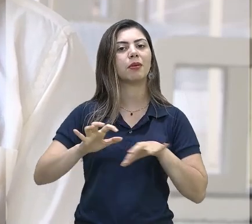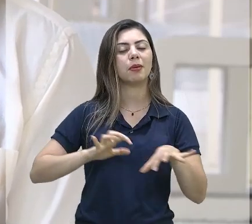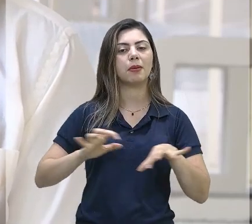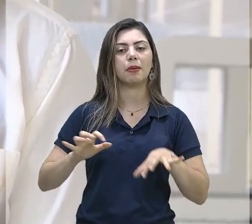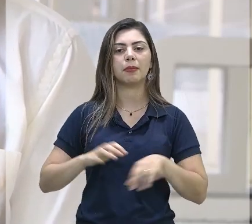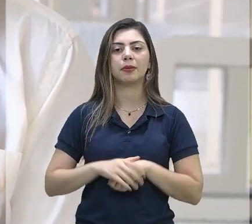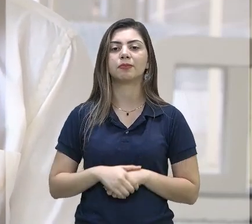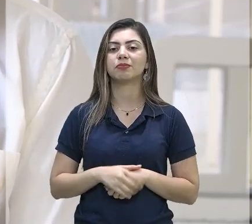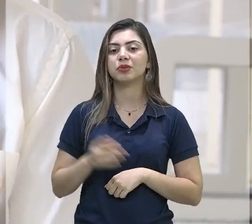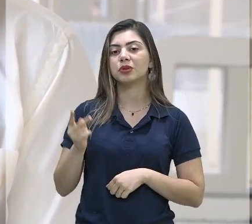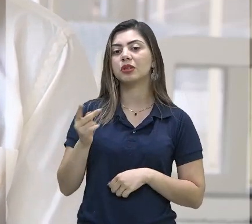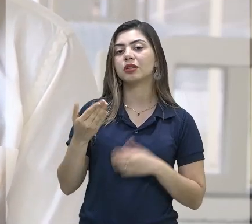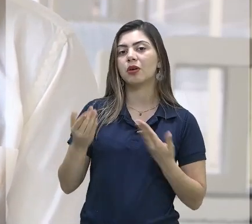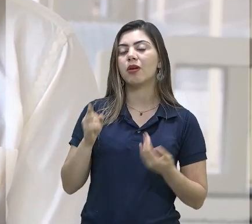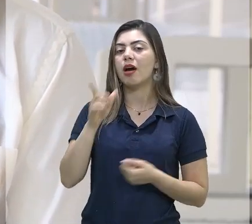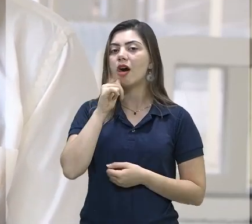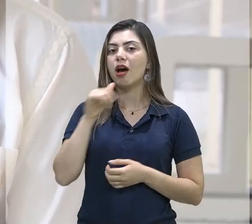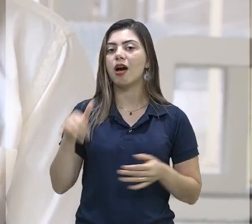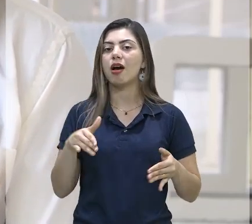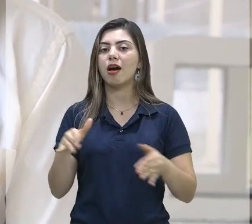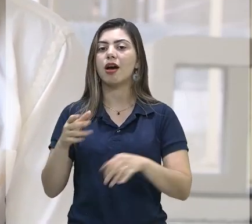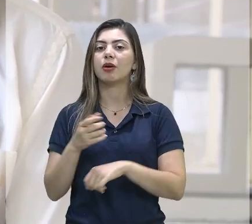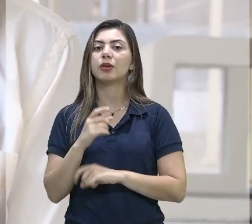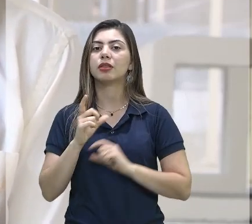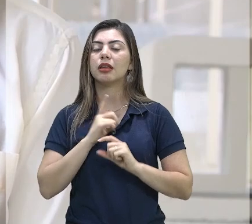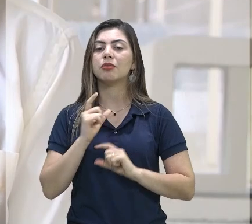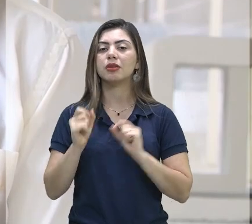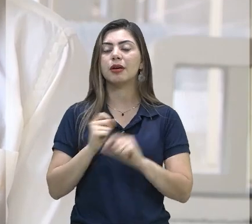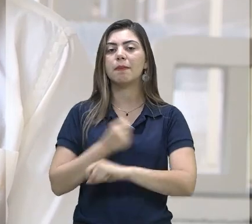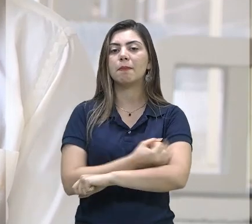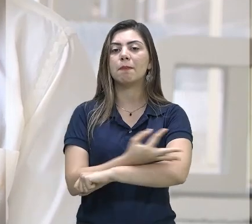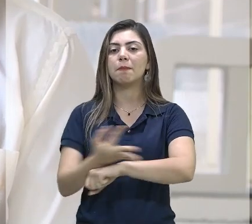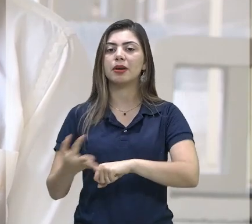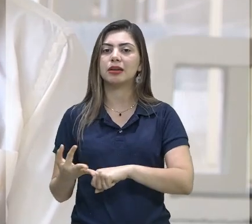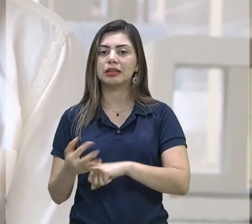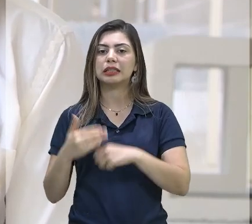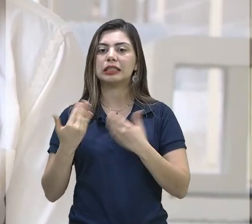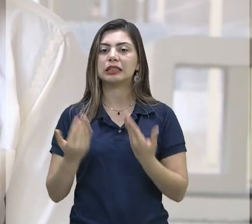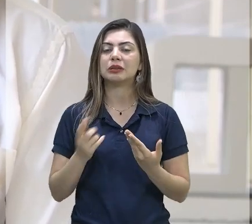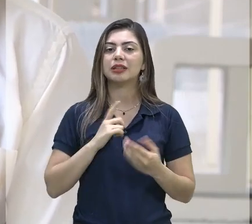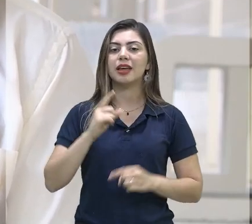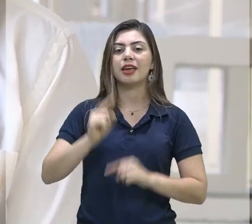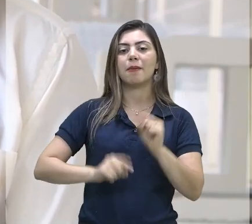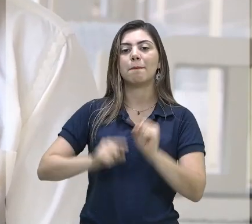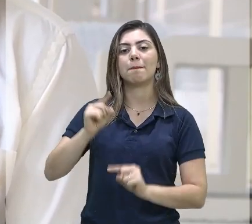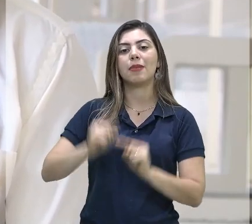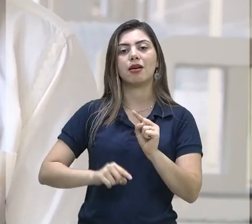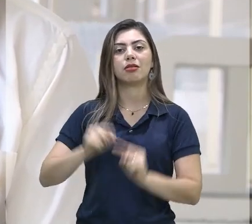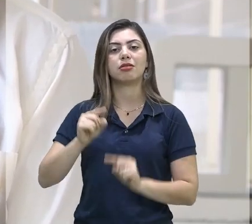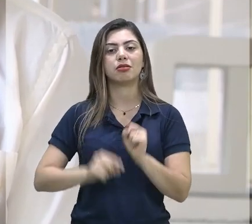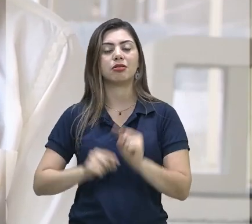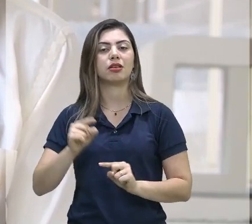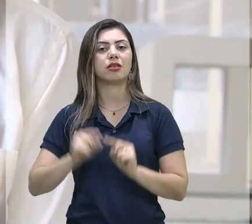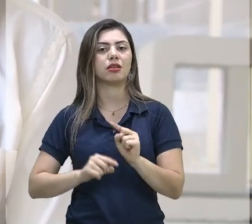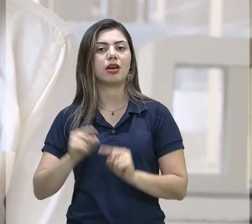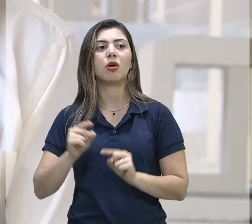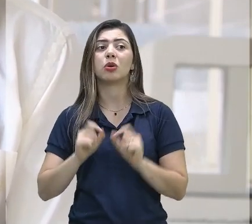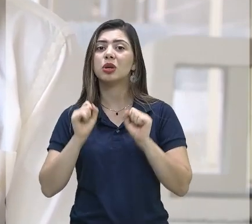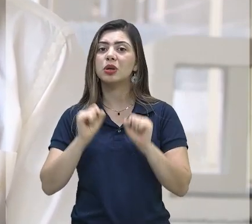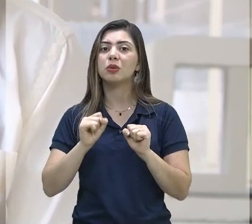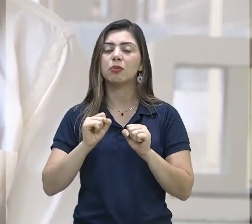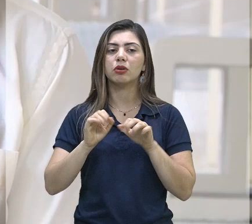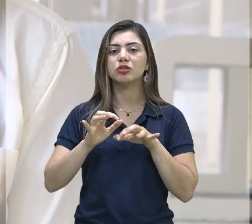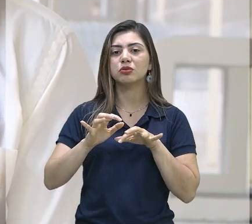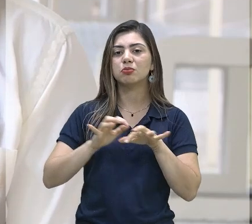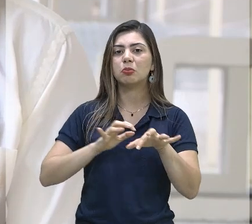esses rios de Água Branca são formados por grandes planícies de material ainda com baixo grau de coesão e